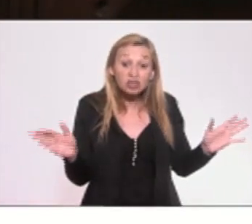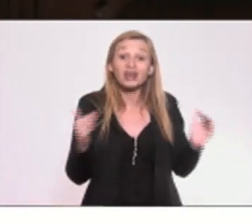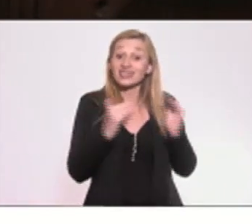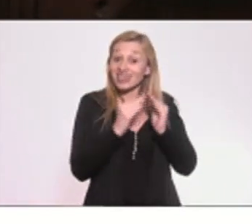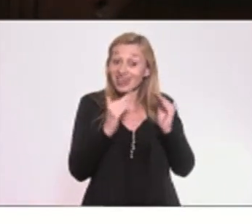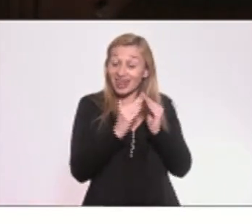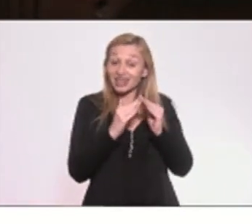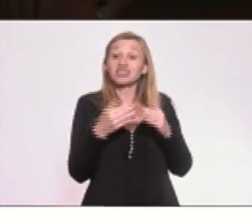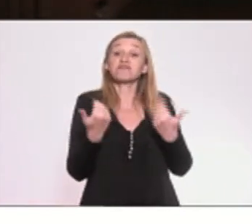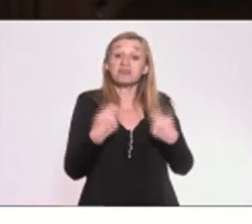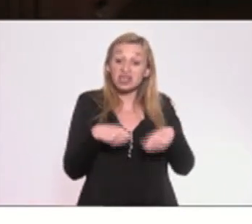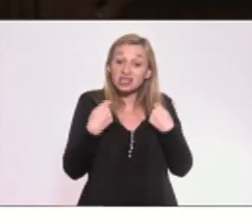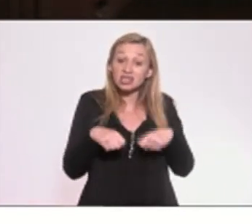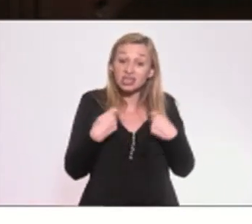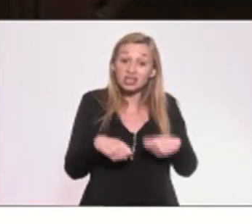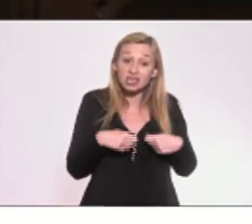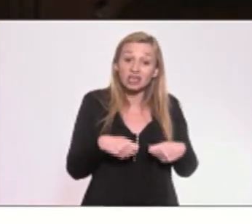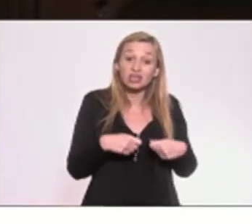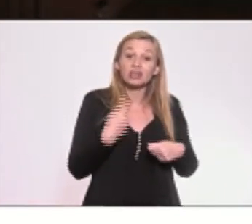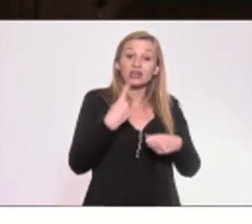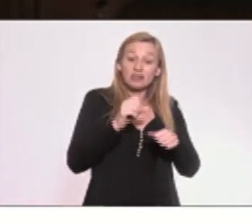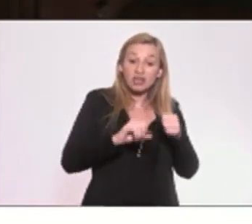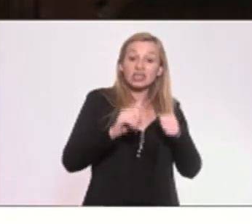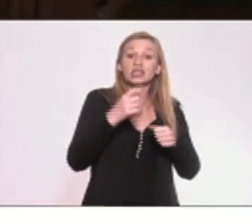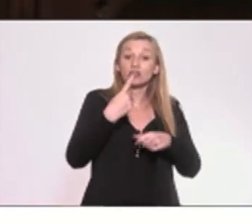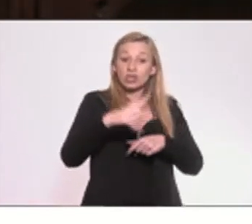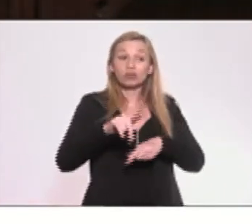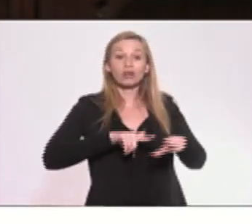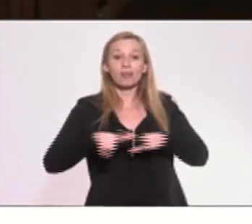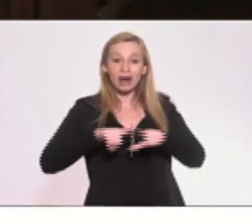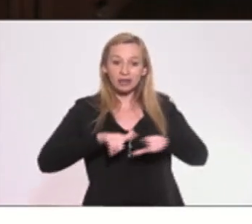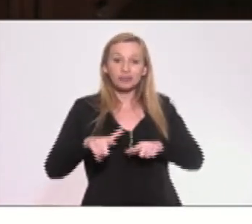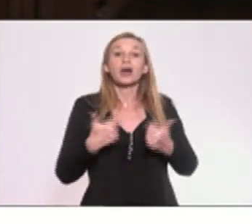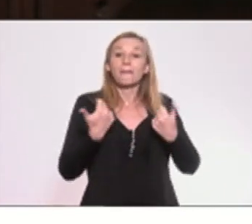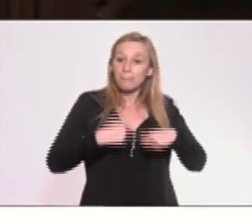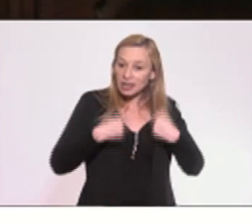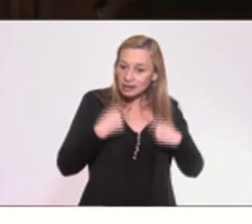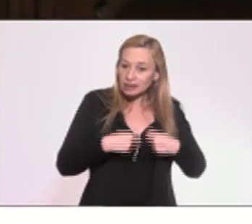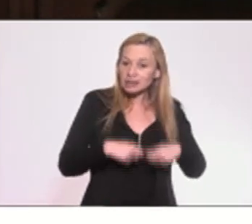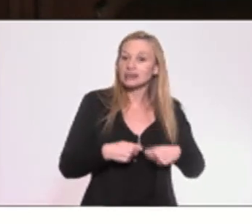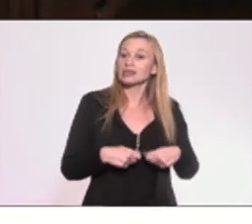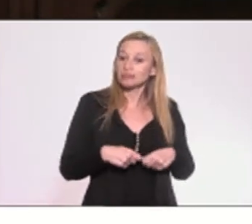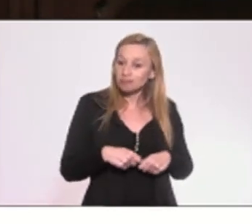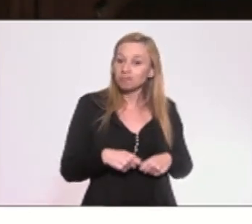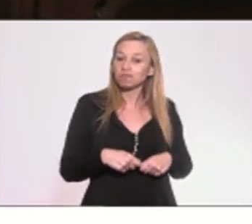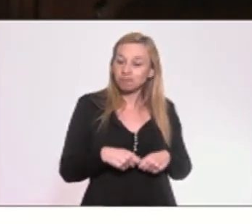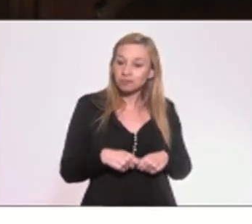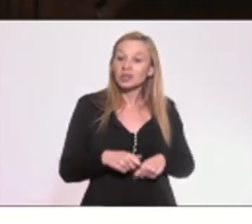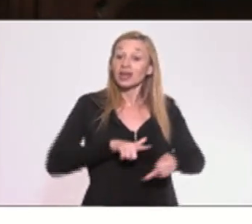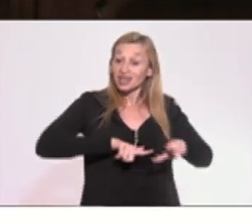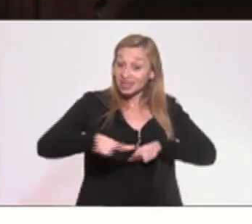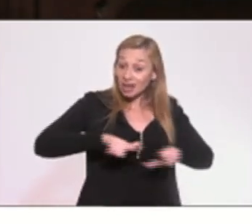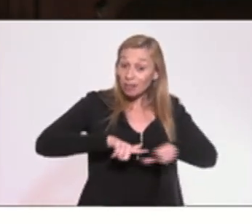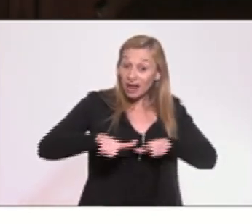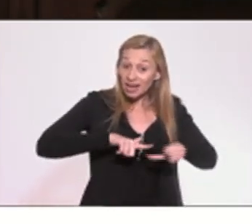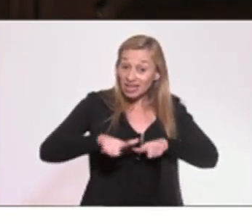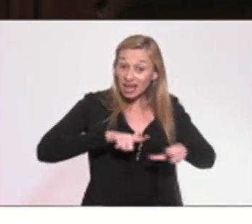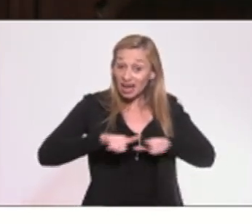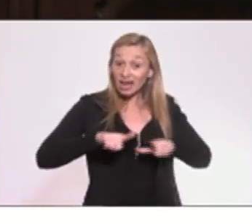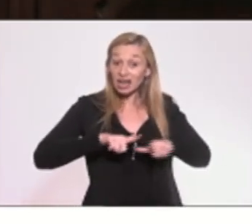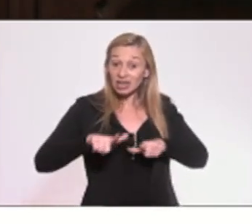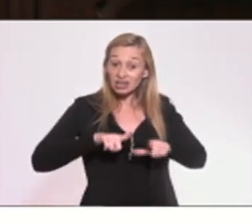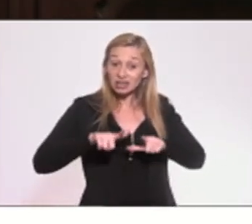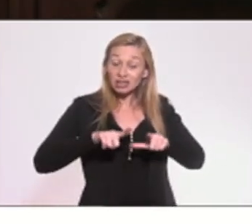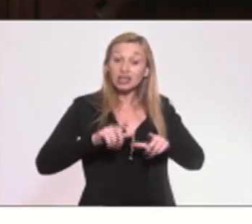casa precisa fazer o seu trabalho, ela precisa fazer o seu dever de casa, ela precisa abrir